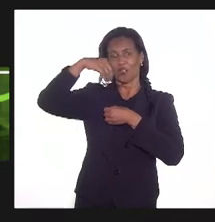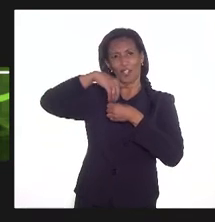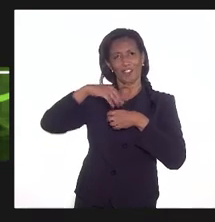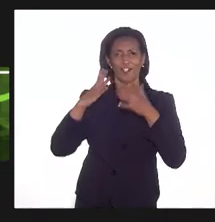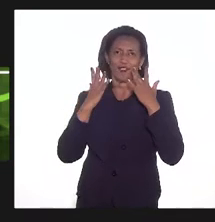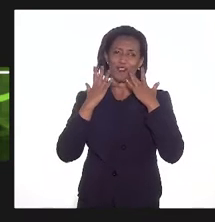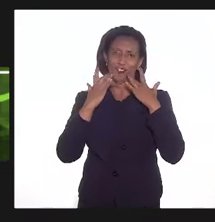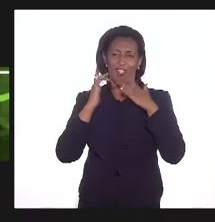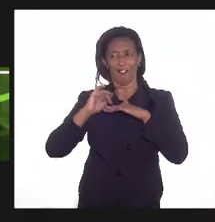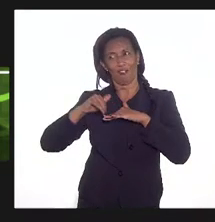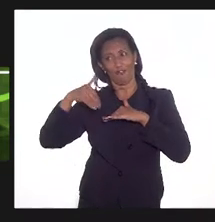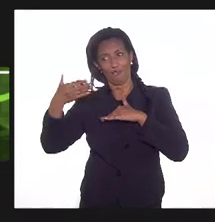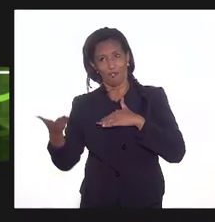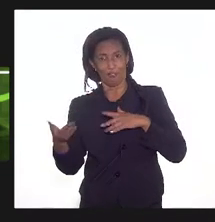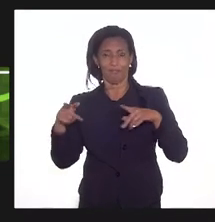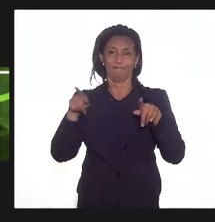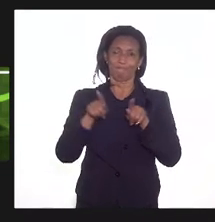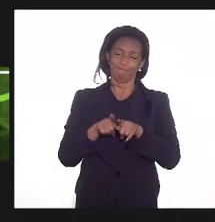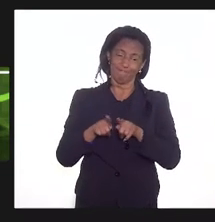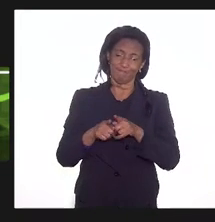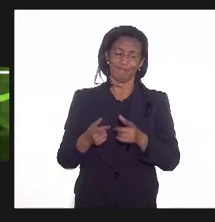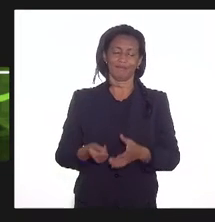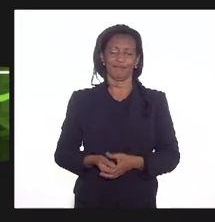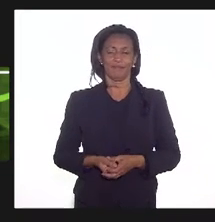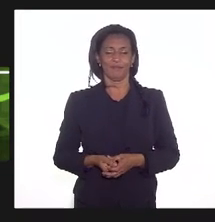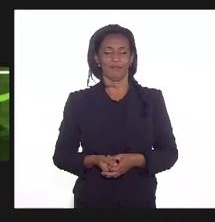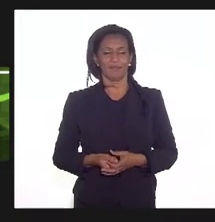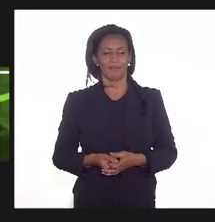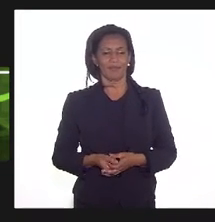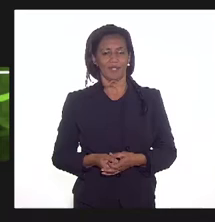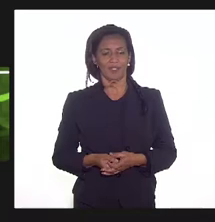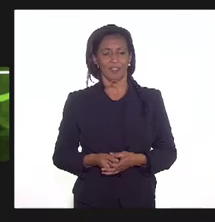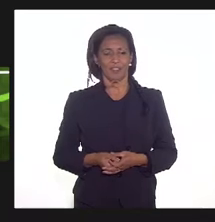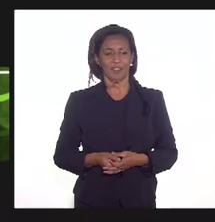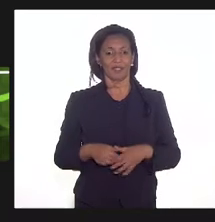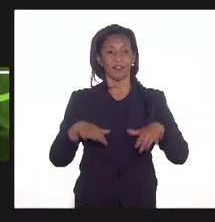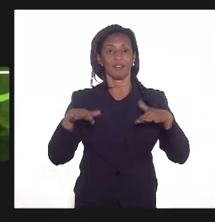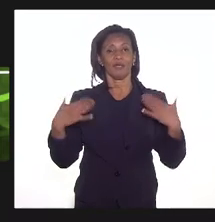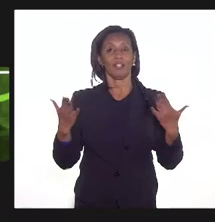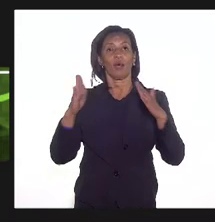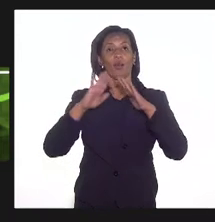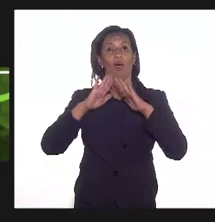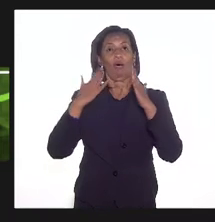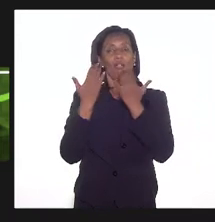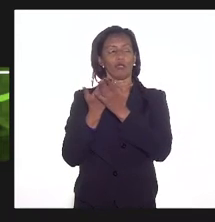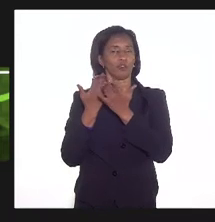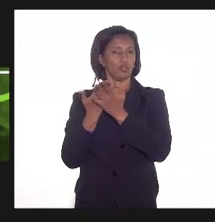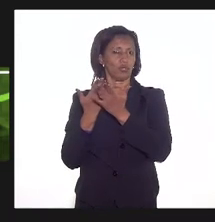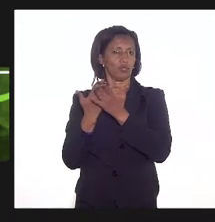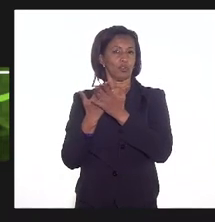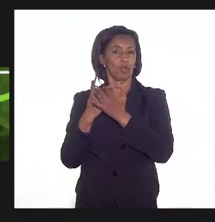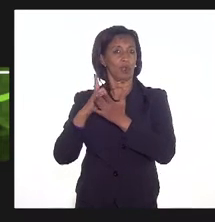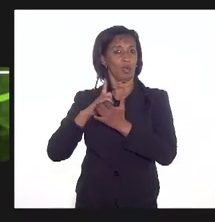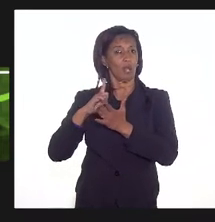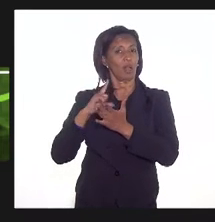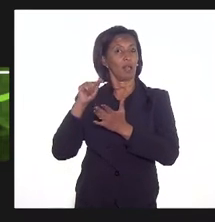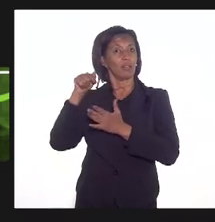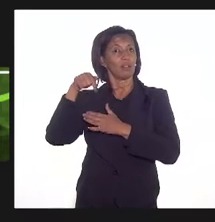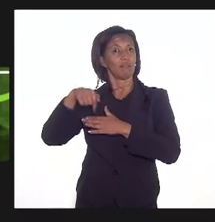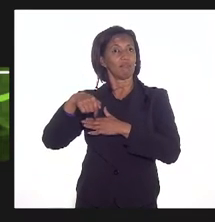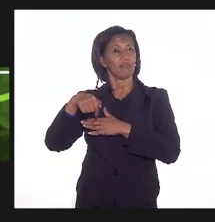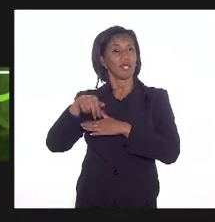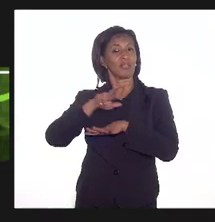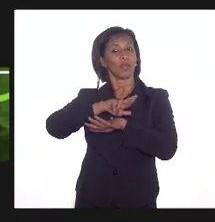teatro é no around também tá então a escola marioneneva ela tem essa questão da